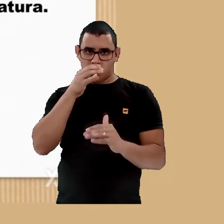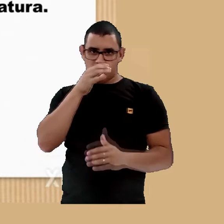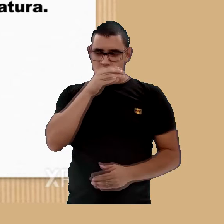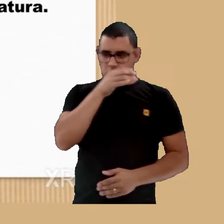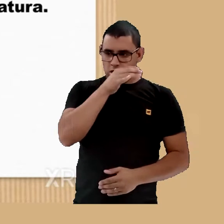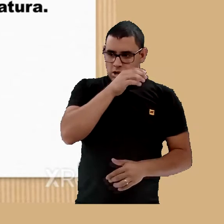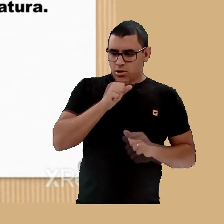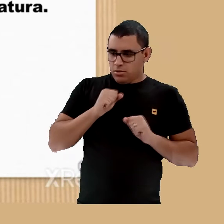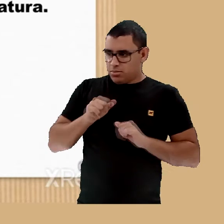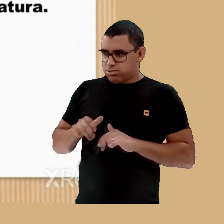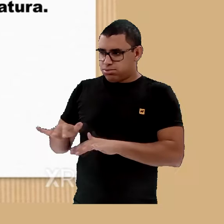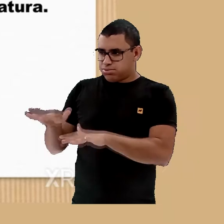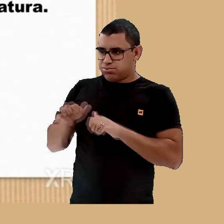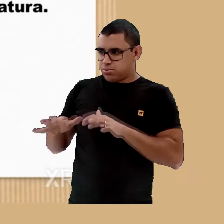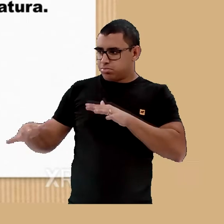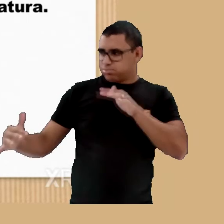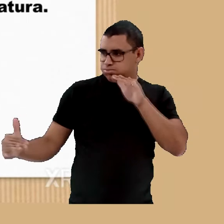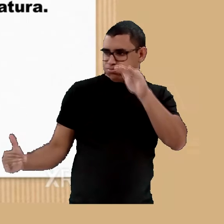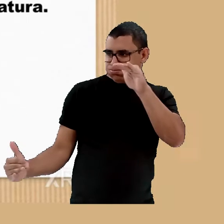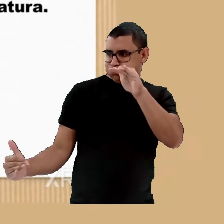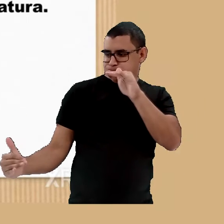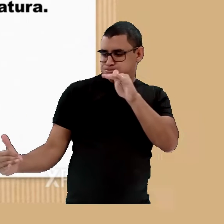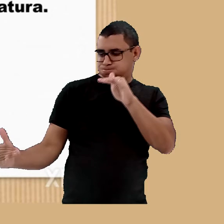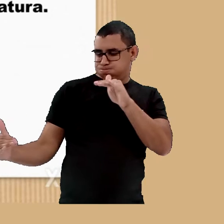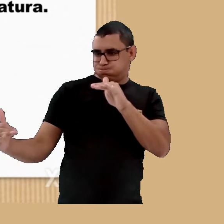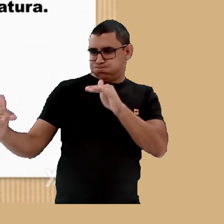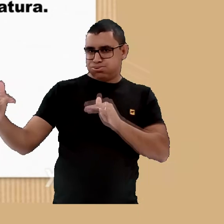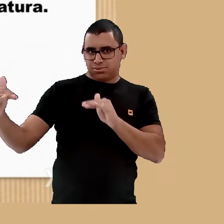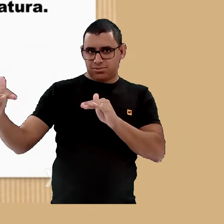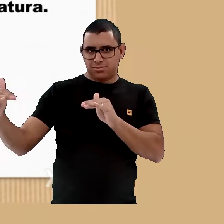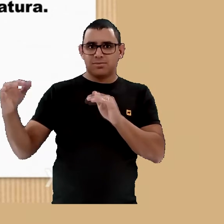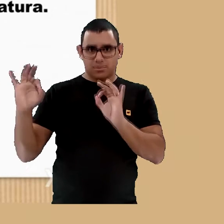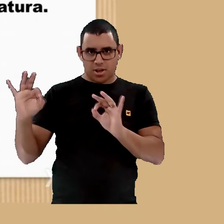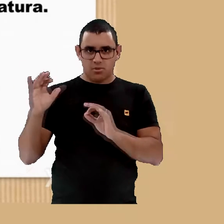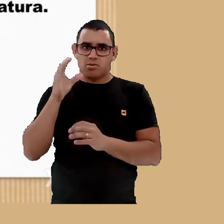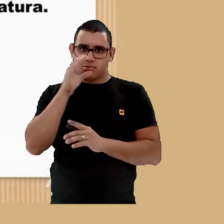maior temperatura para um corpo de menor temperatura.